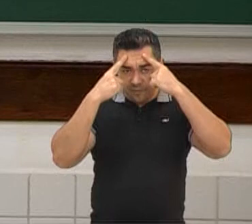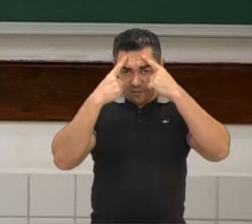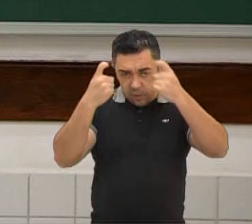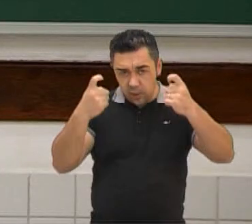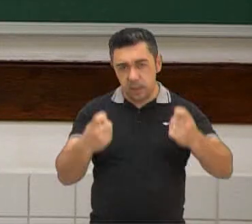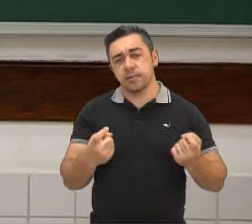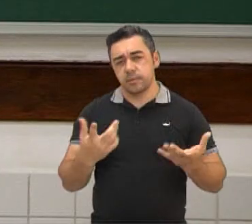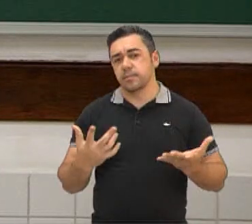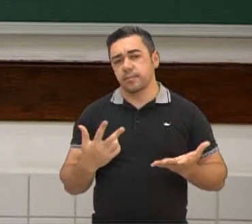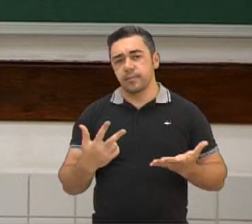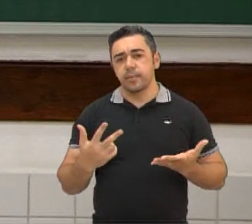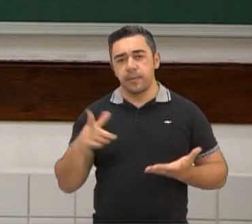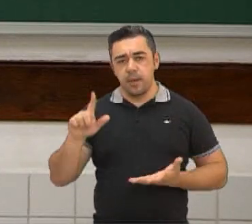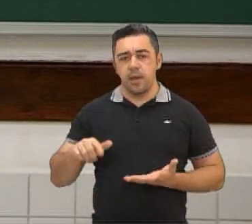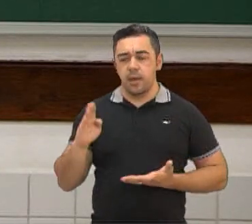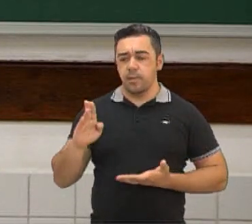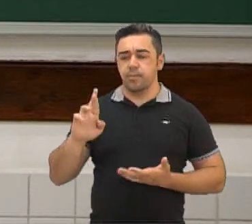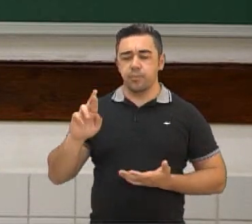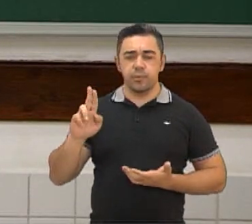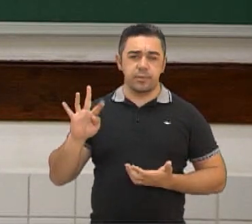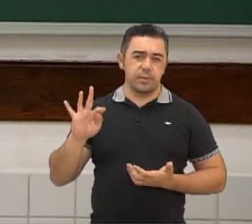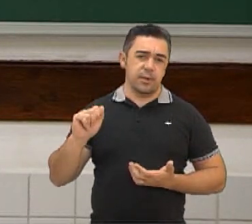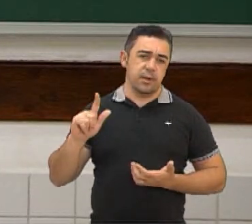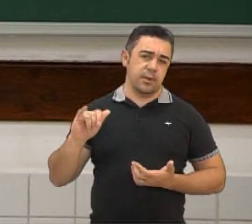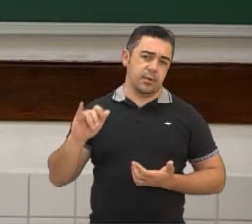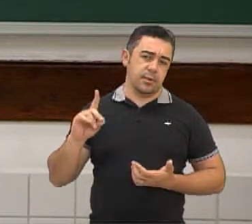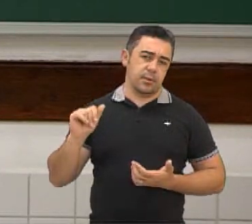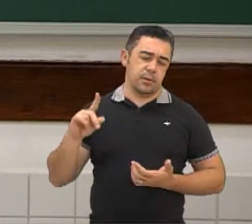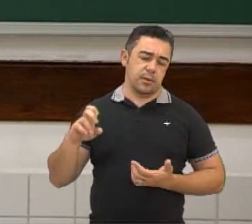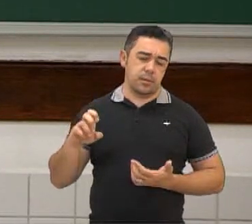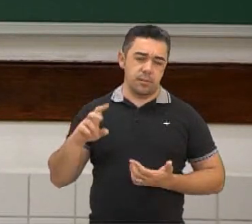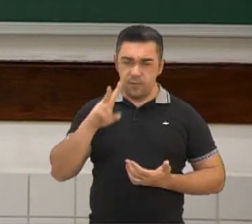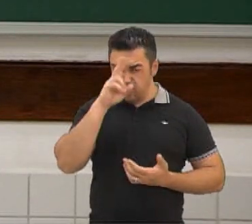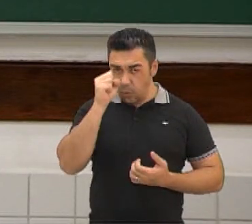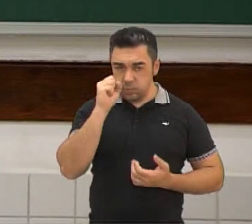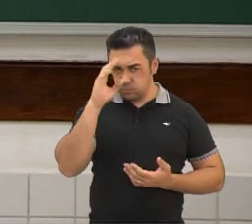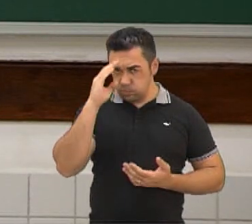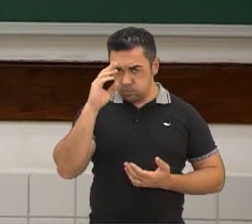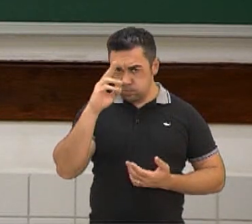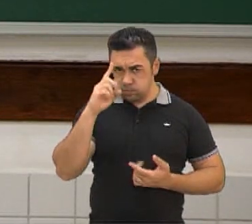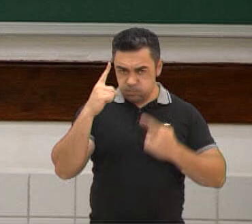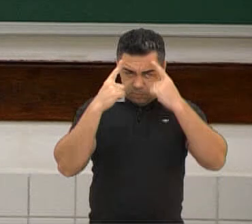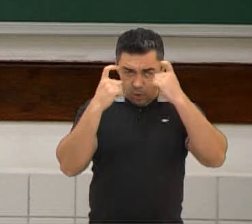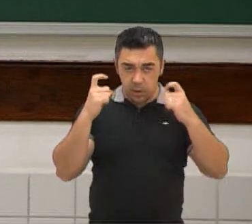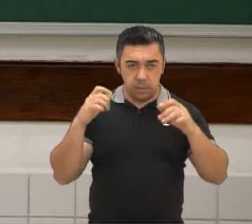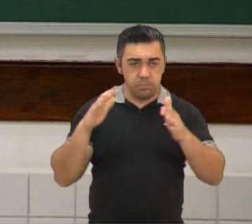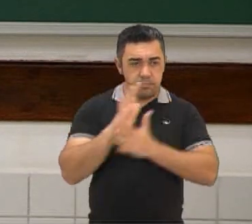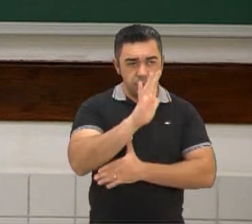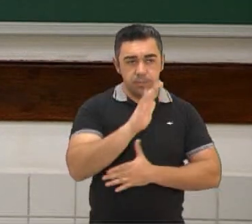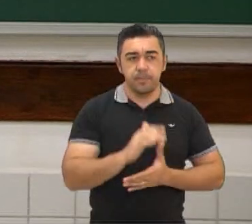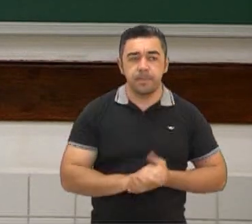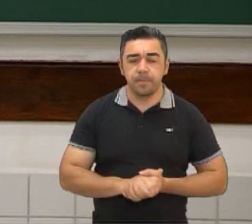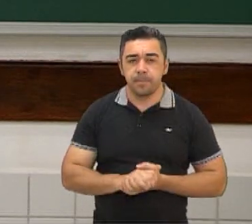dito que ele agiu com brutalidade, com muita força e acabou sendo desleal.